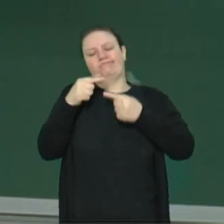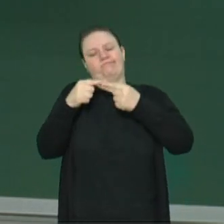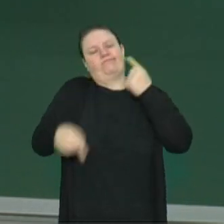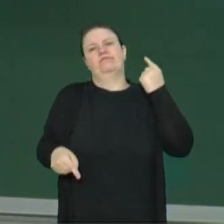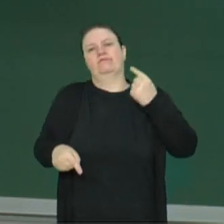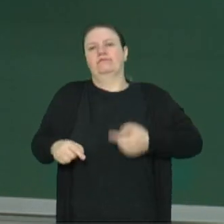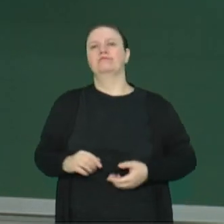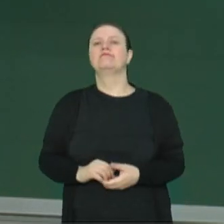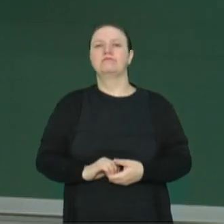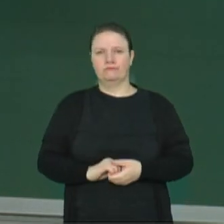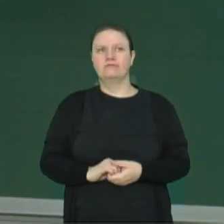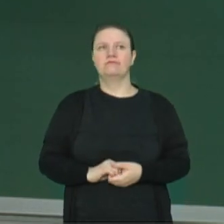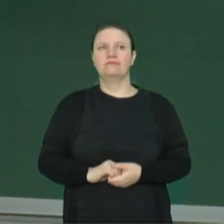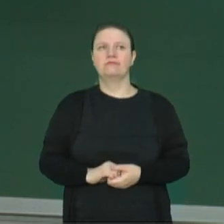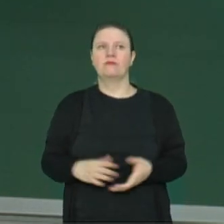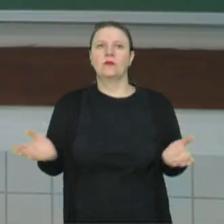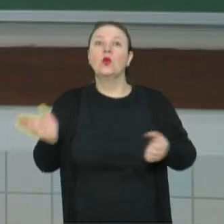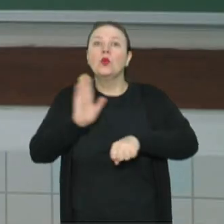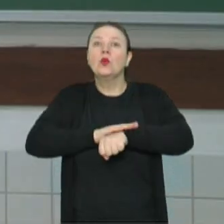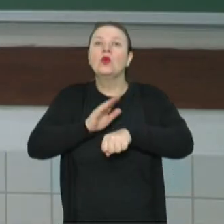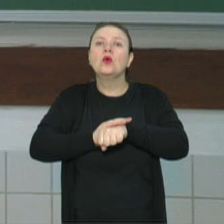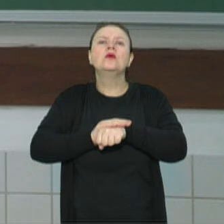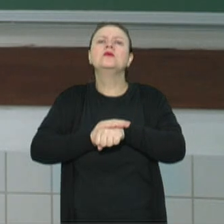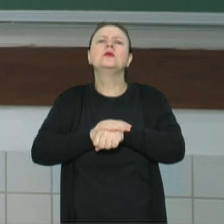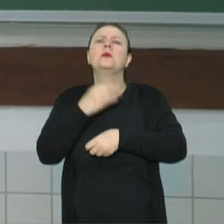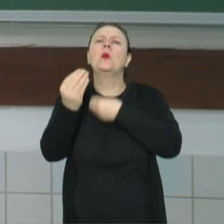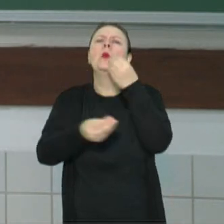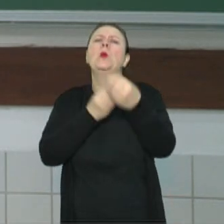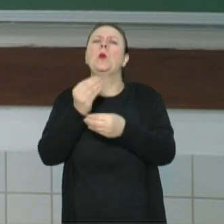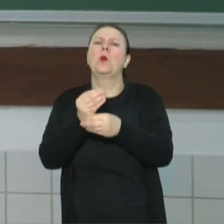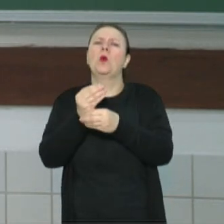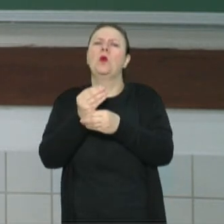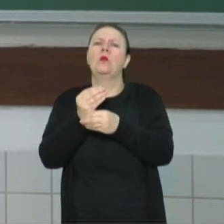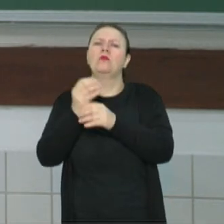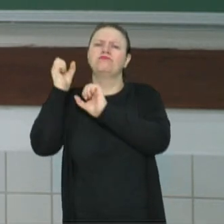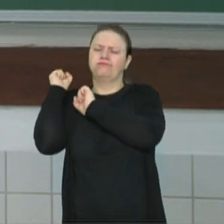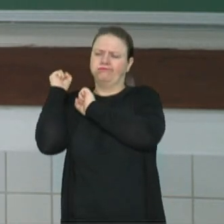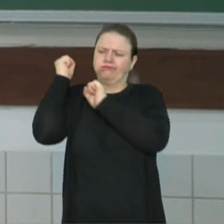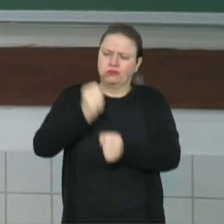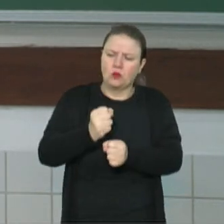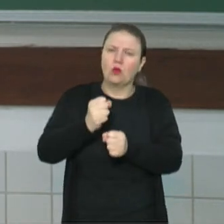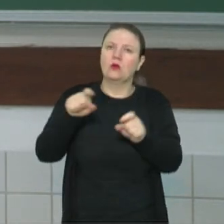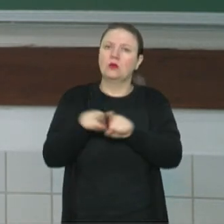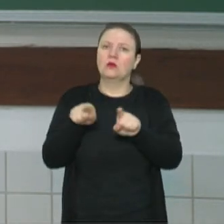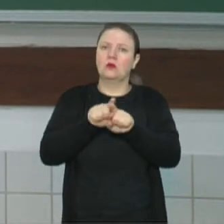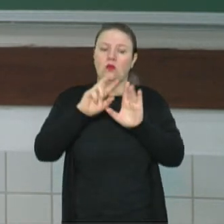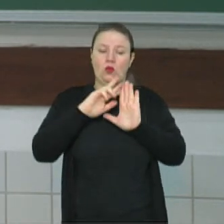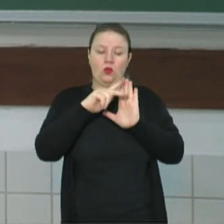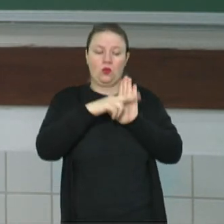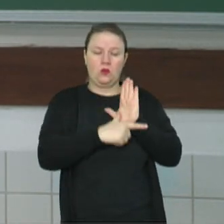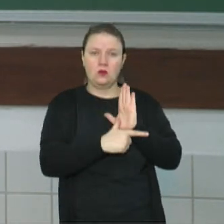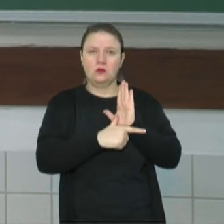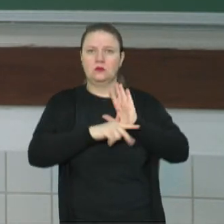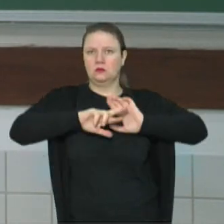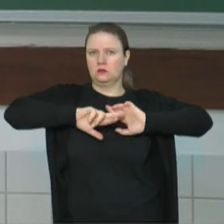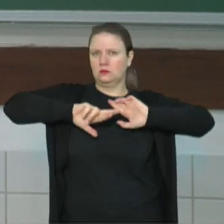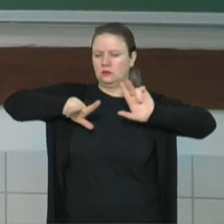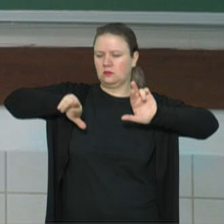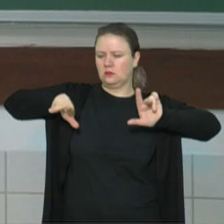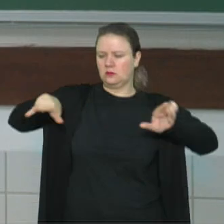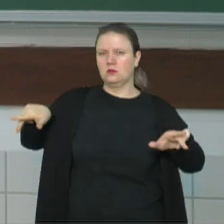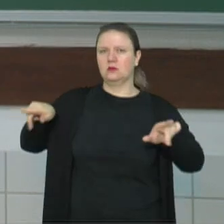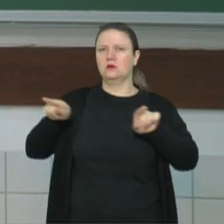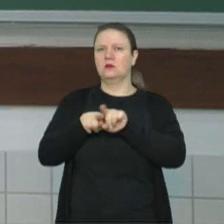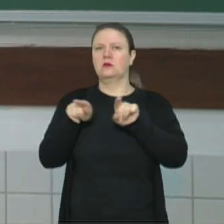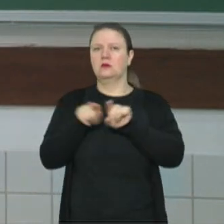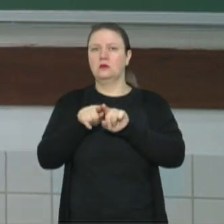permitido. E o tempo de luta, como que funciona a luta do jiu-jitsu? Então são várias diferenças que existem de respeito